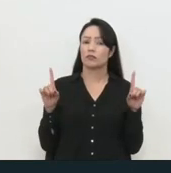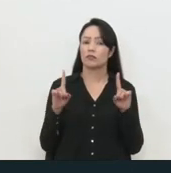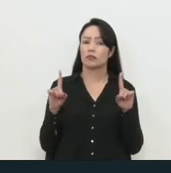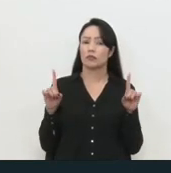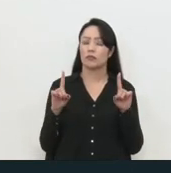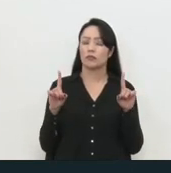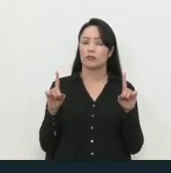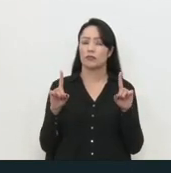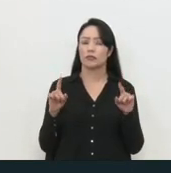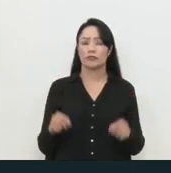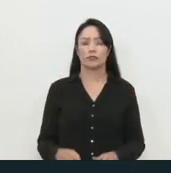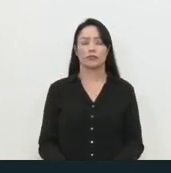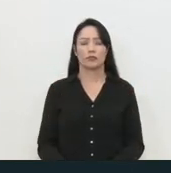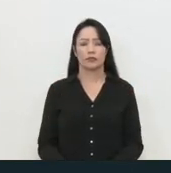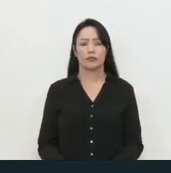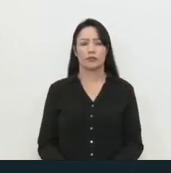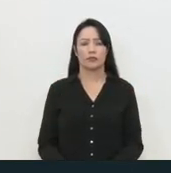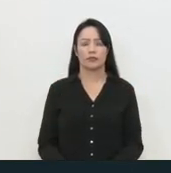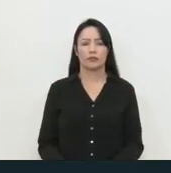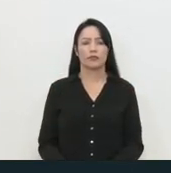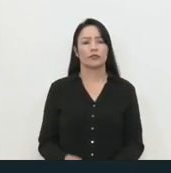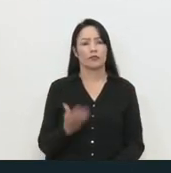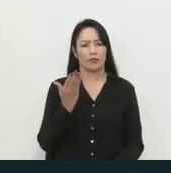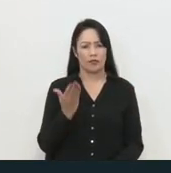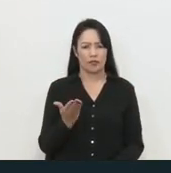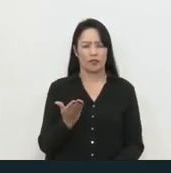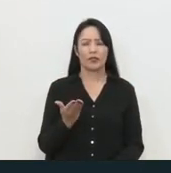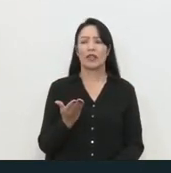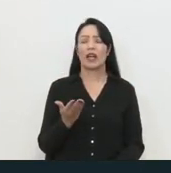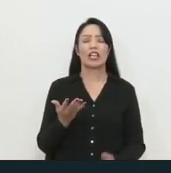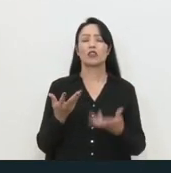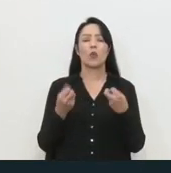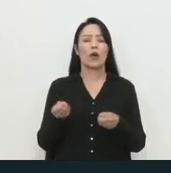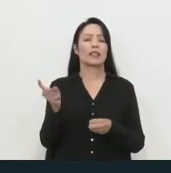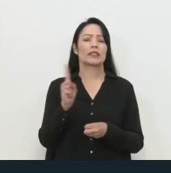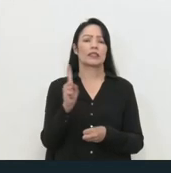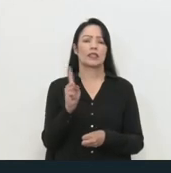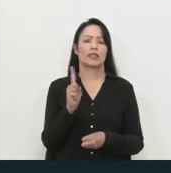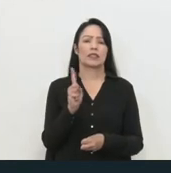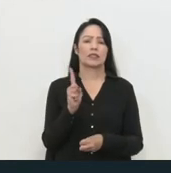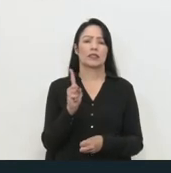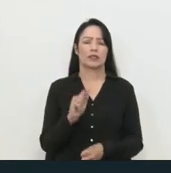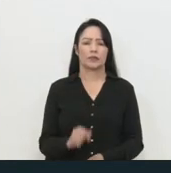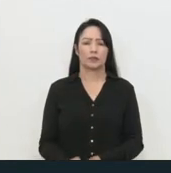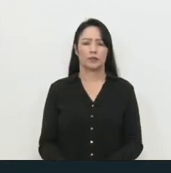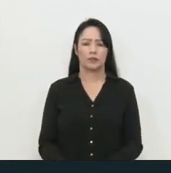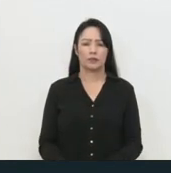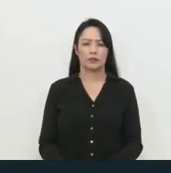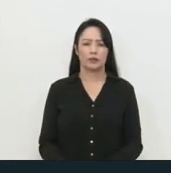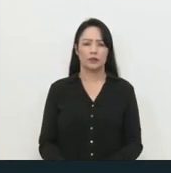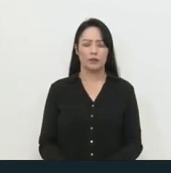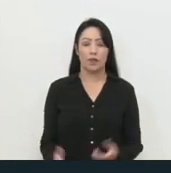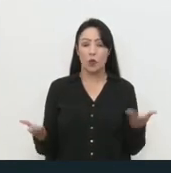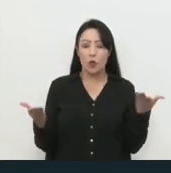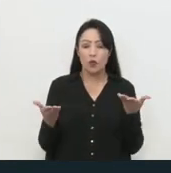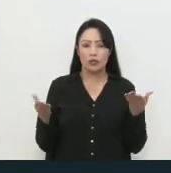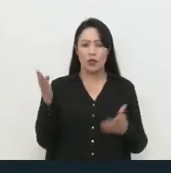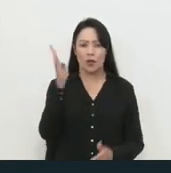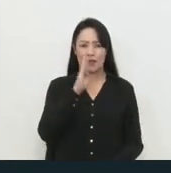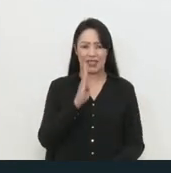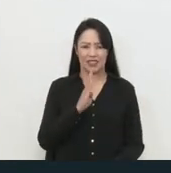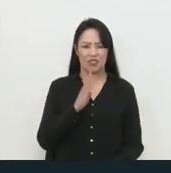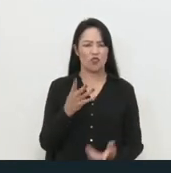não isso aí é intolerância e intolerância hoje no Brasil é